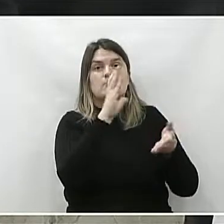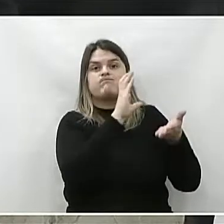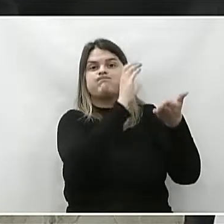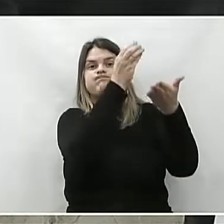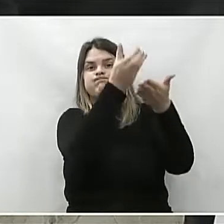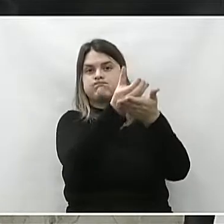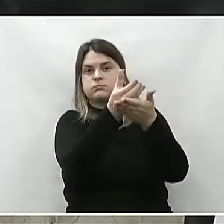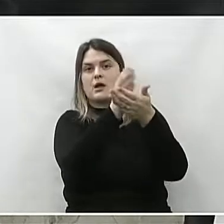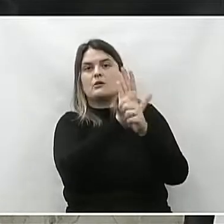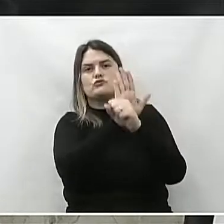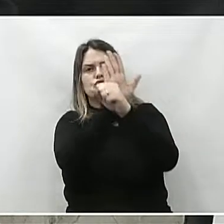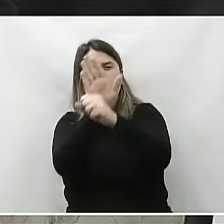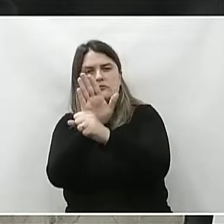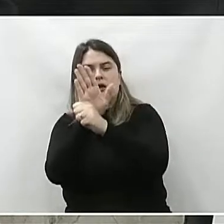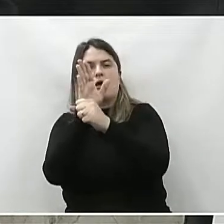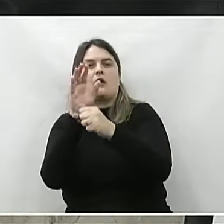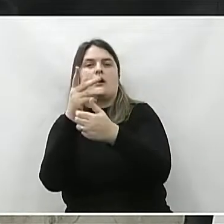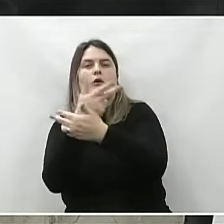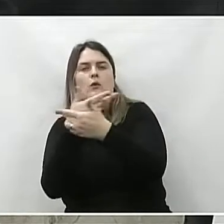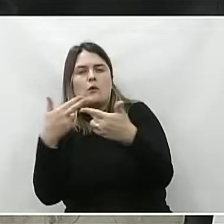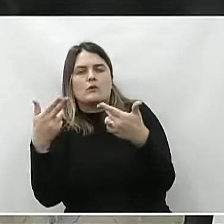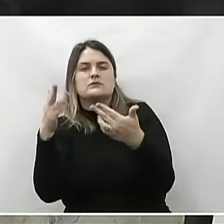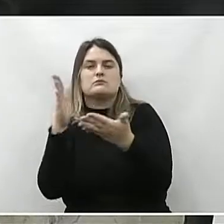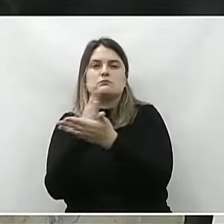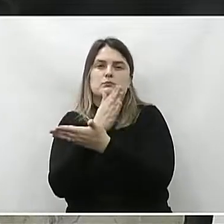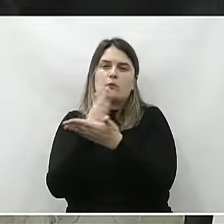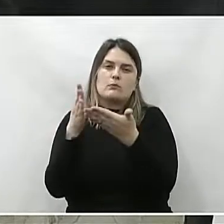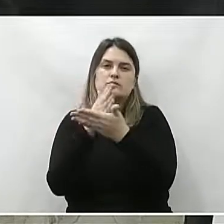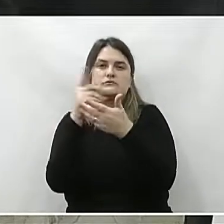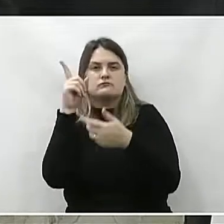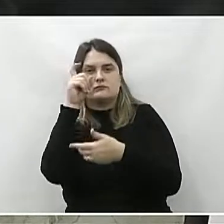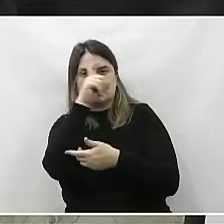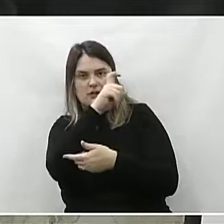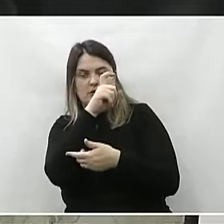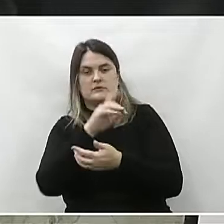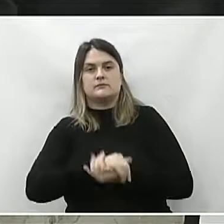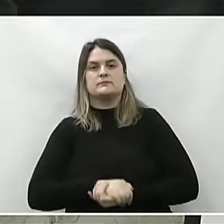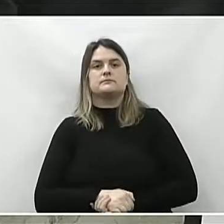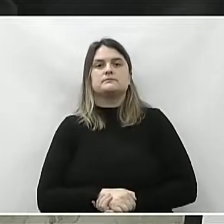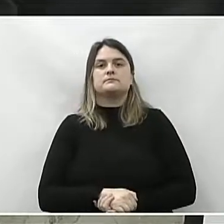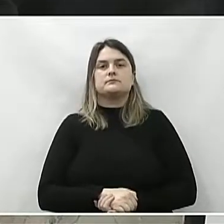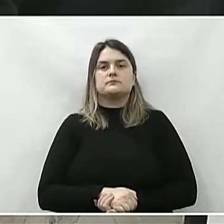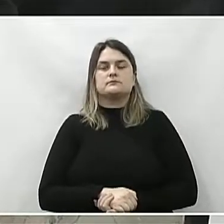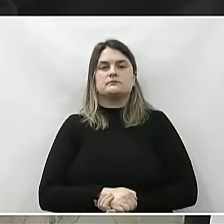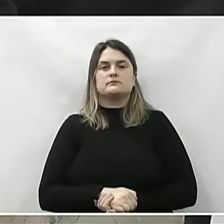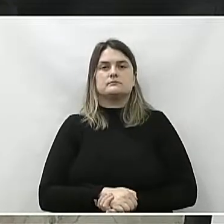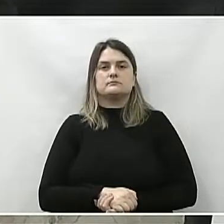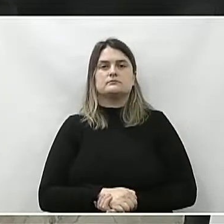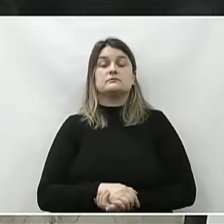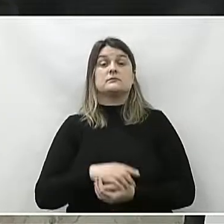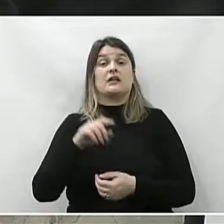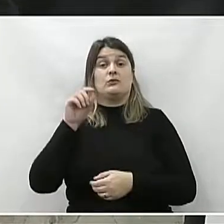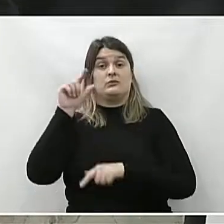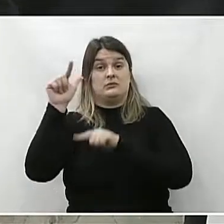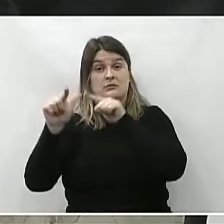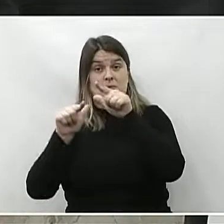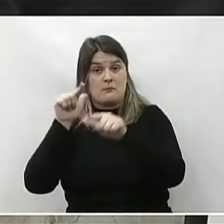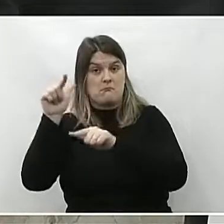que possam ser sanadas algumas dificuldades, as quais chegam até nós através de vocês. Mas o